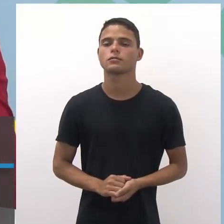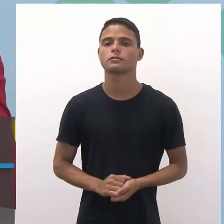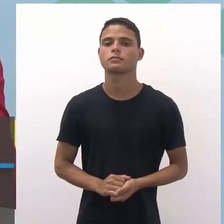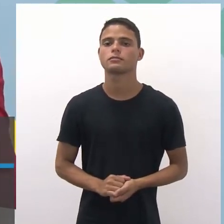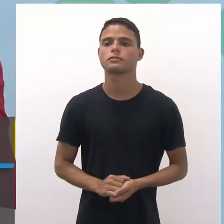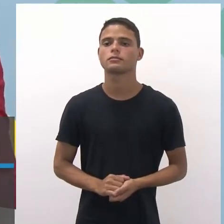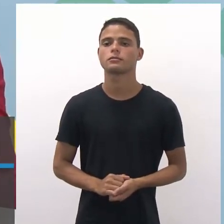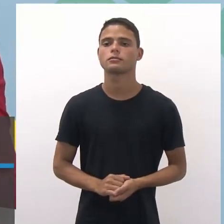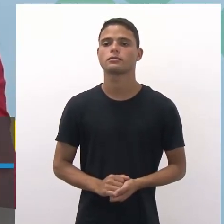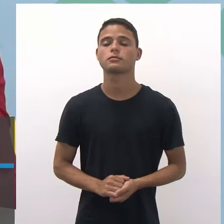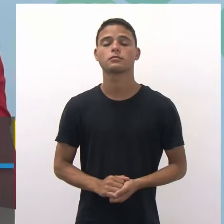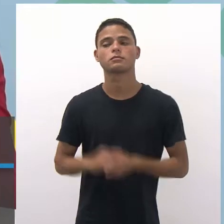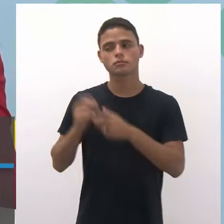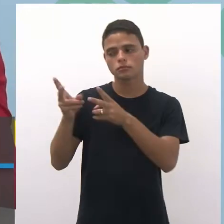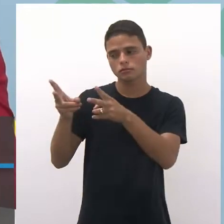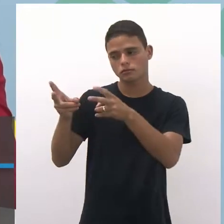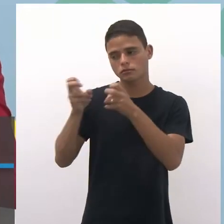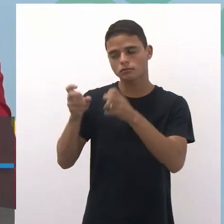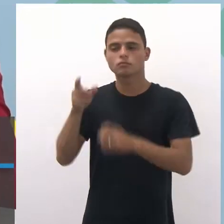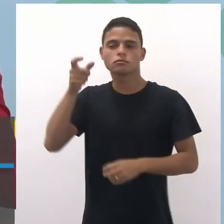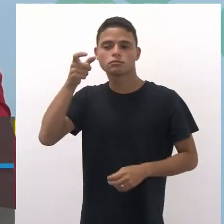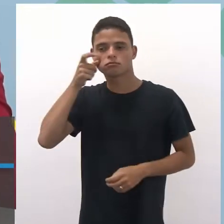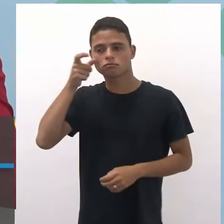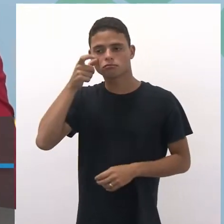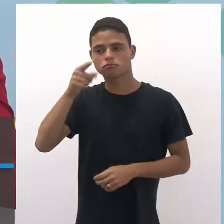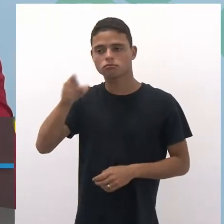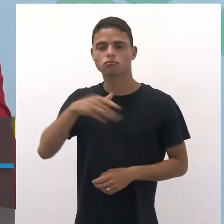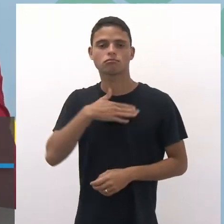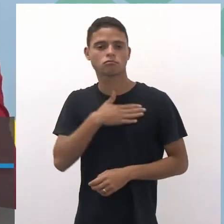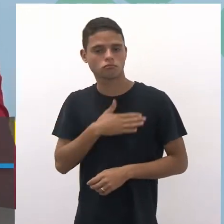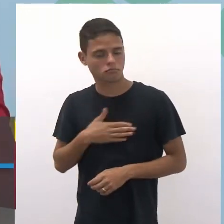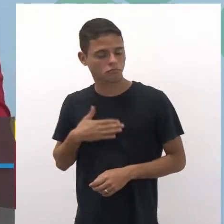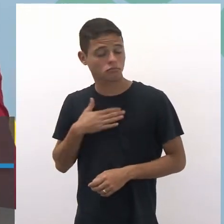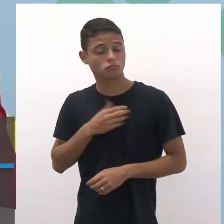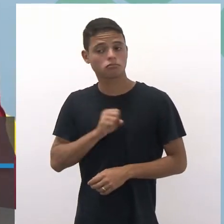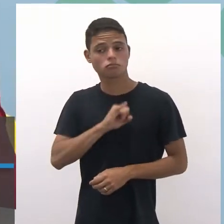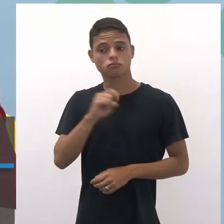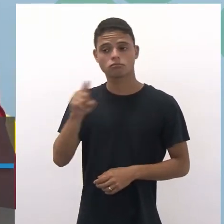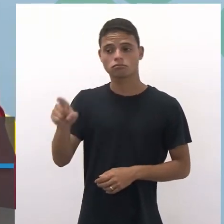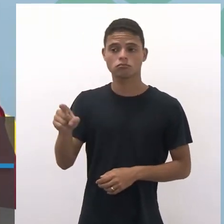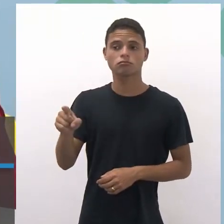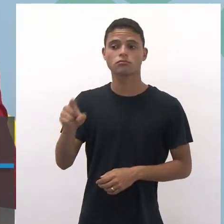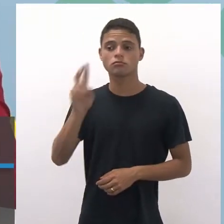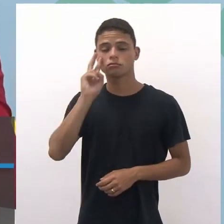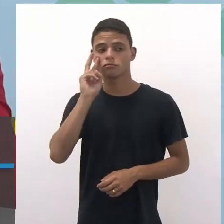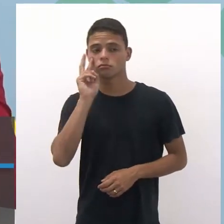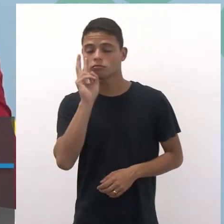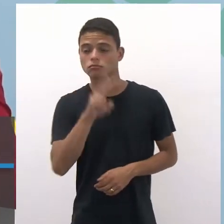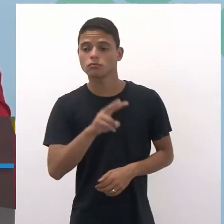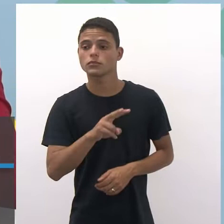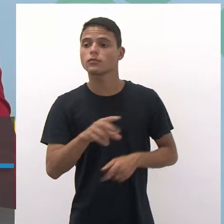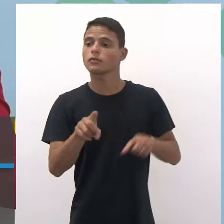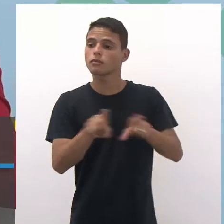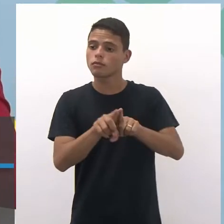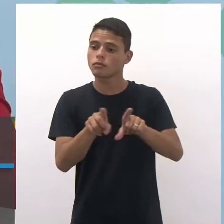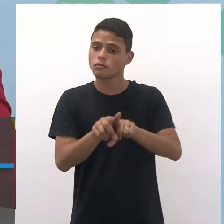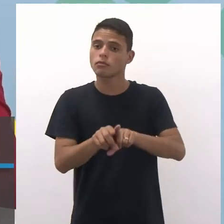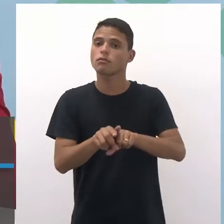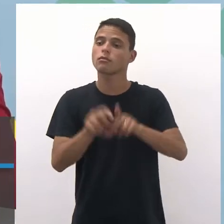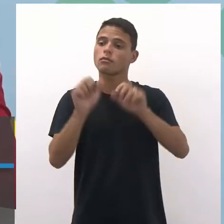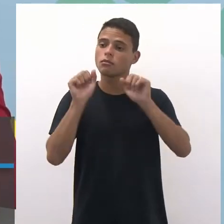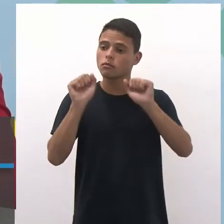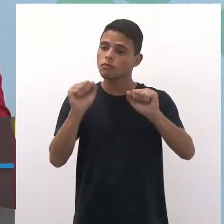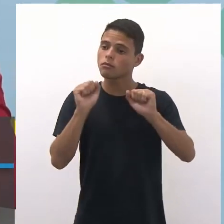Então, perceber os interesses e se esses recursos que os estudantes estão assistindo também pode